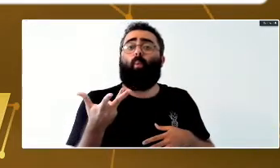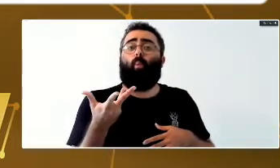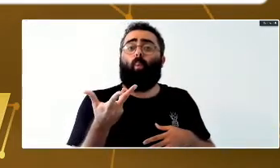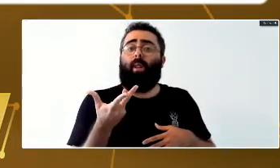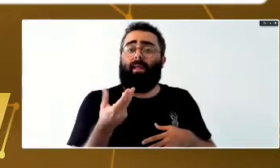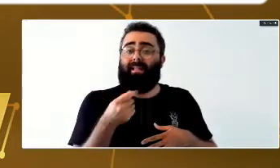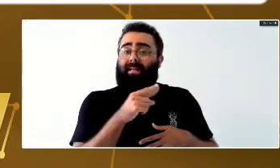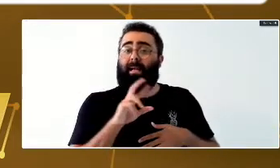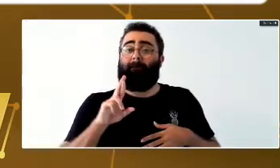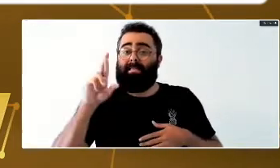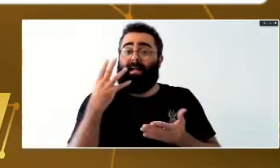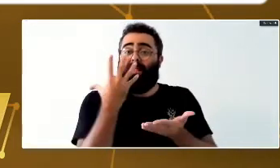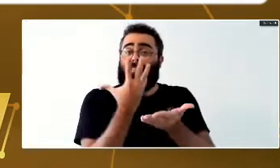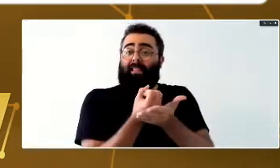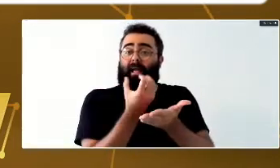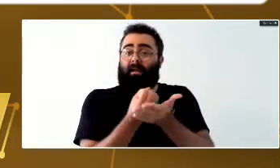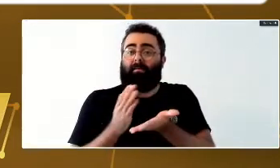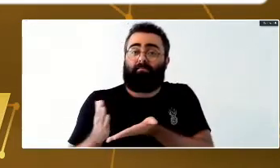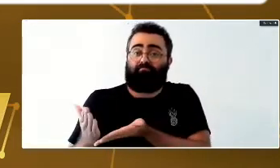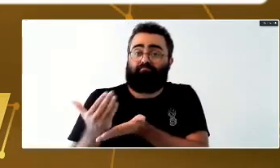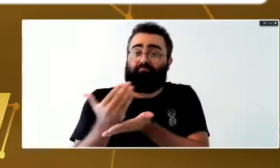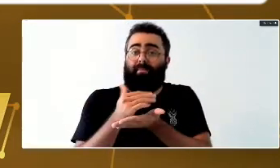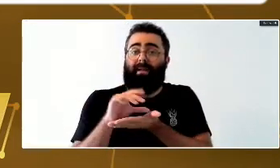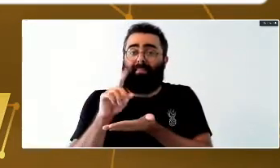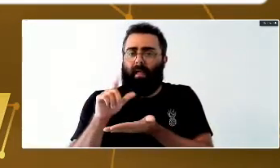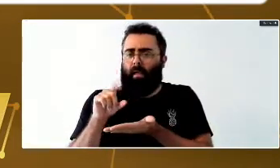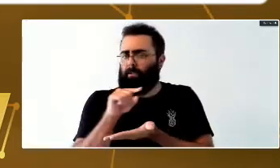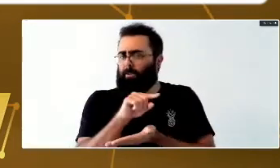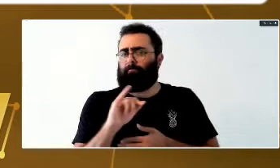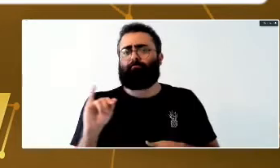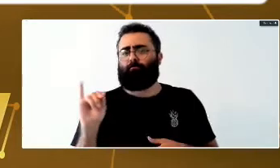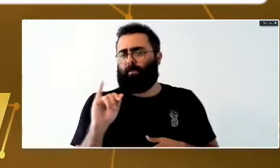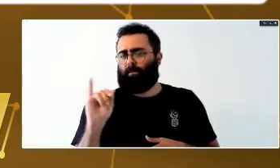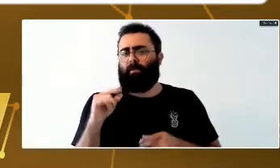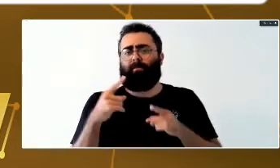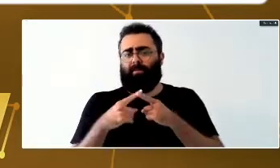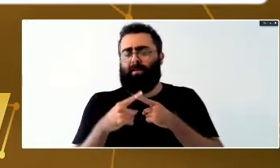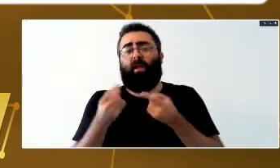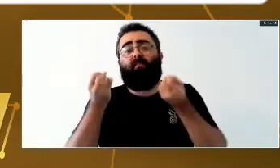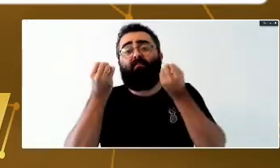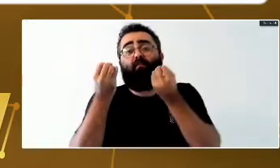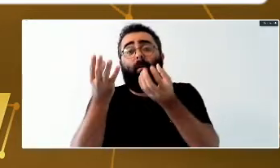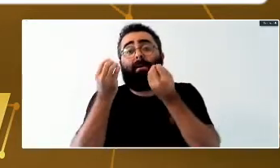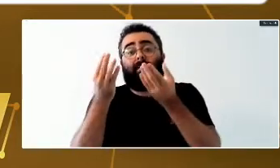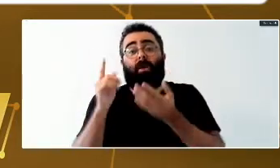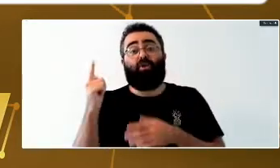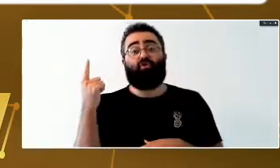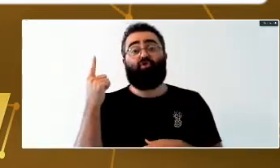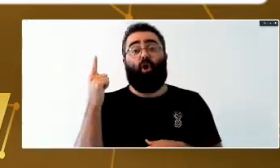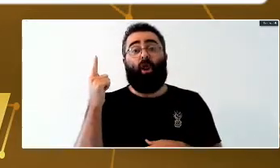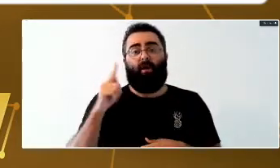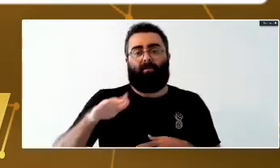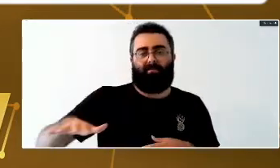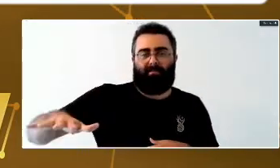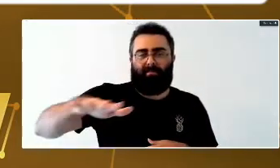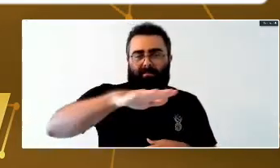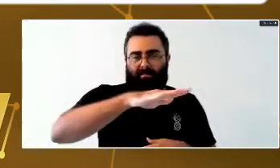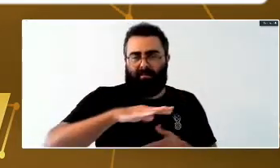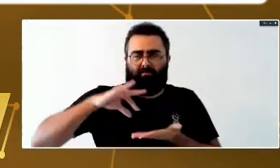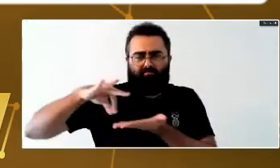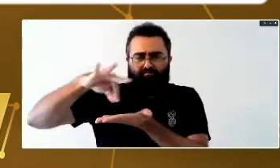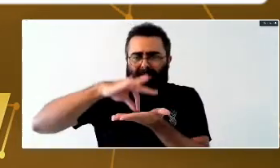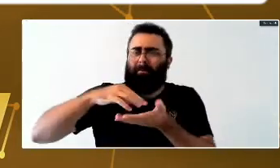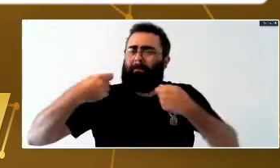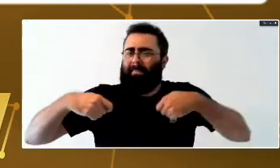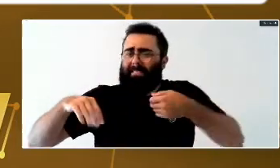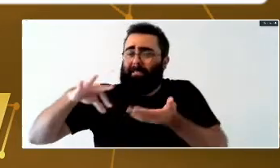informação geográfica é algo determinante, porque a informação geográfica, ela precisa ser precisa e